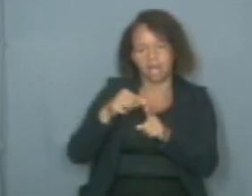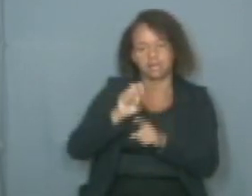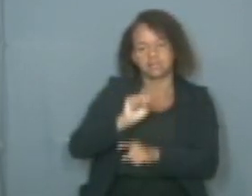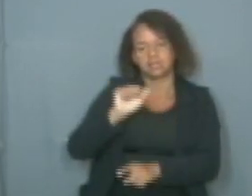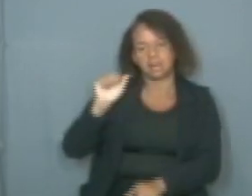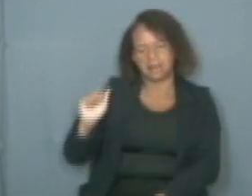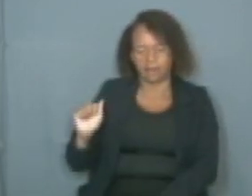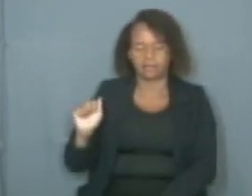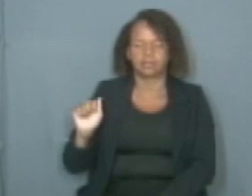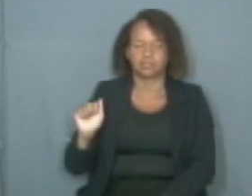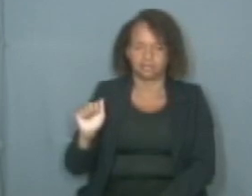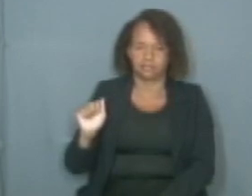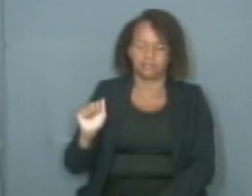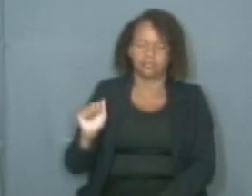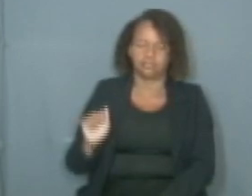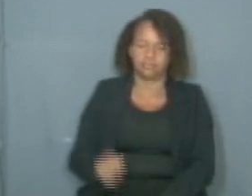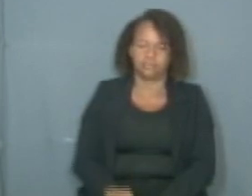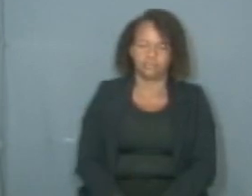Amaro.